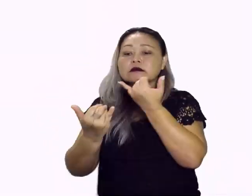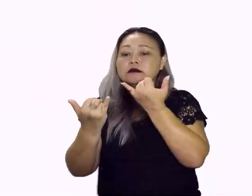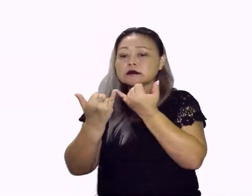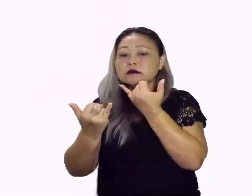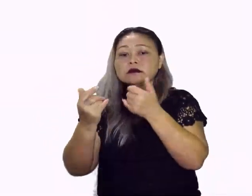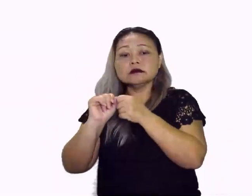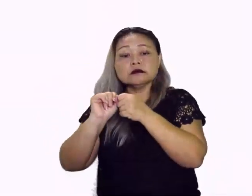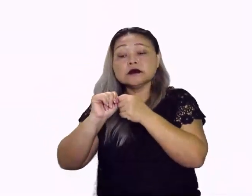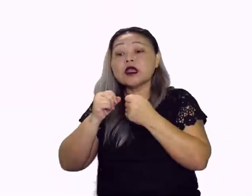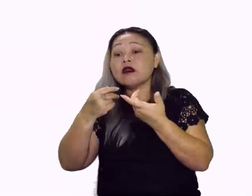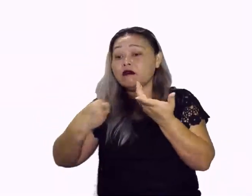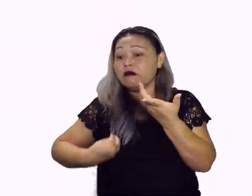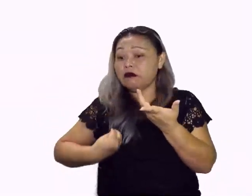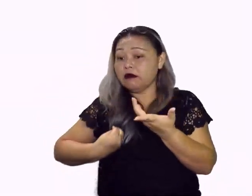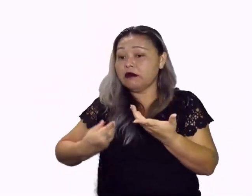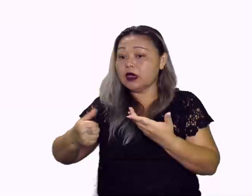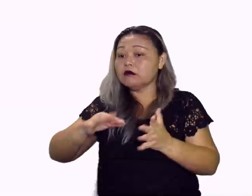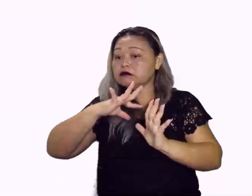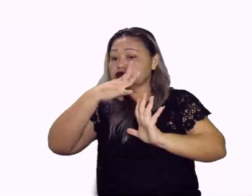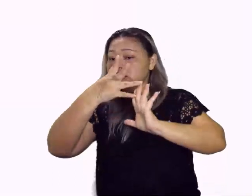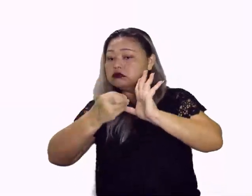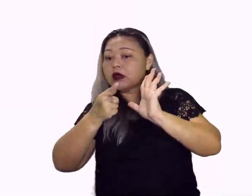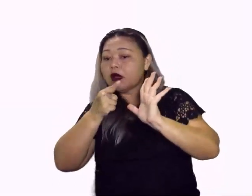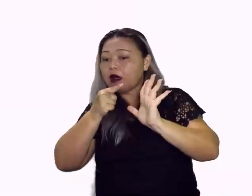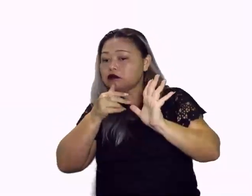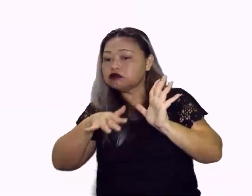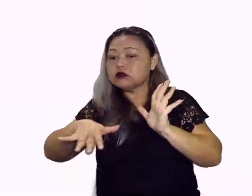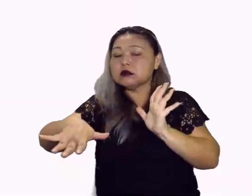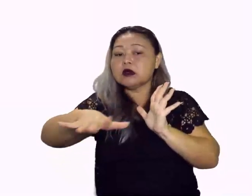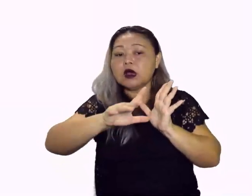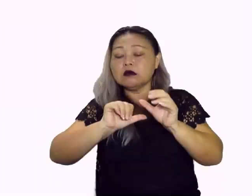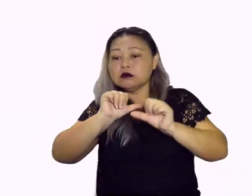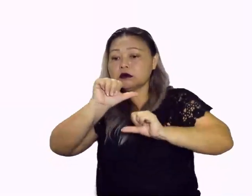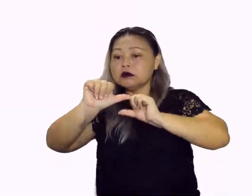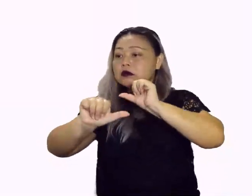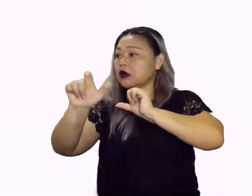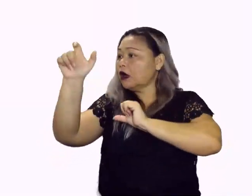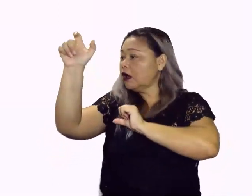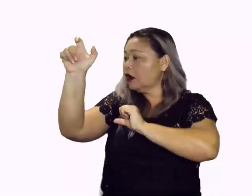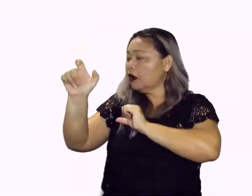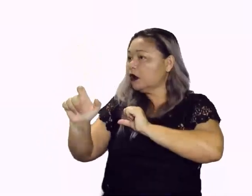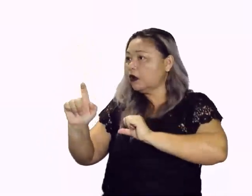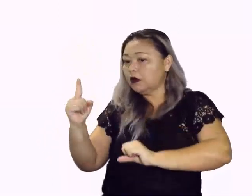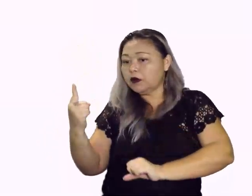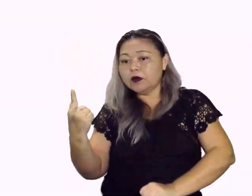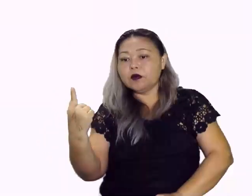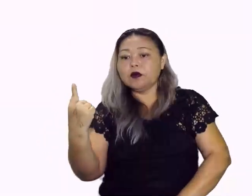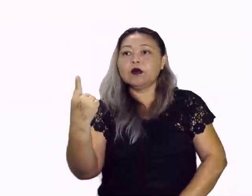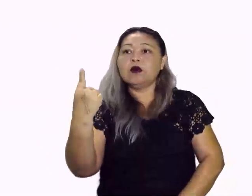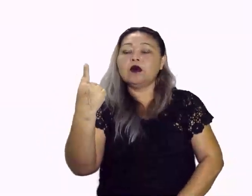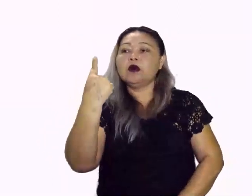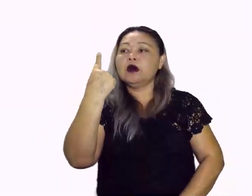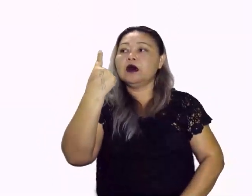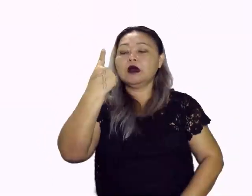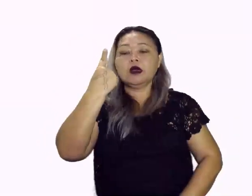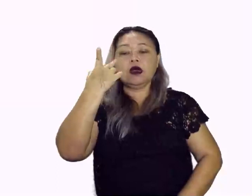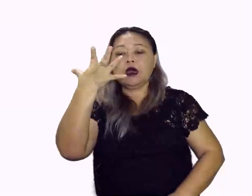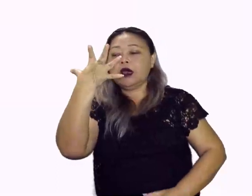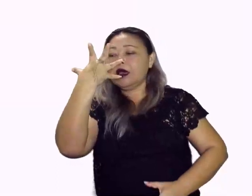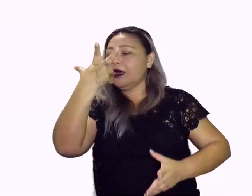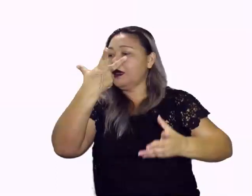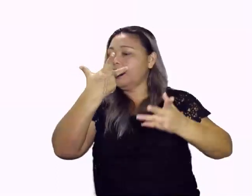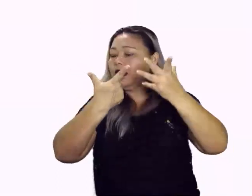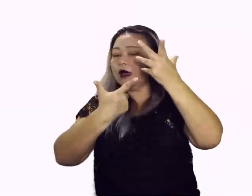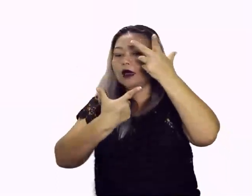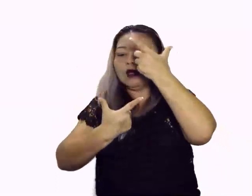nas águas amazônicas. Se transforma num jovem belo, olha aí, vocês viram no filme, hein? Elegante nas noites